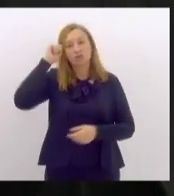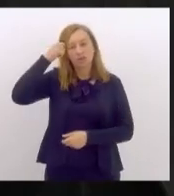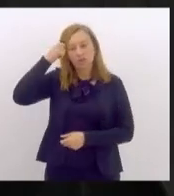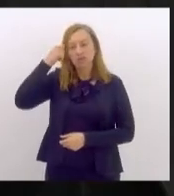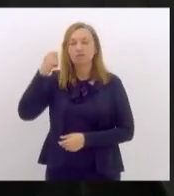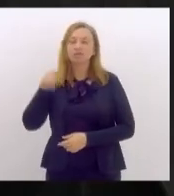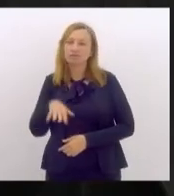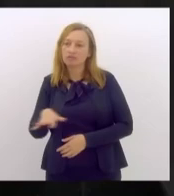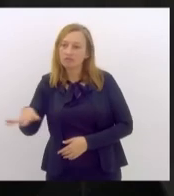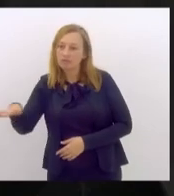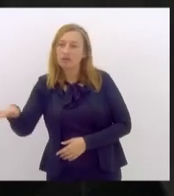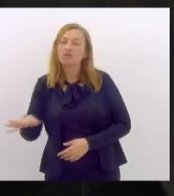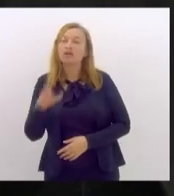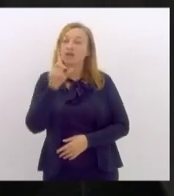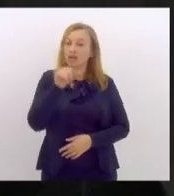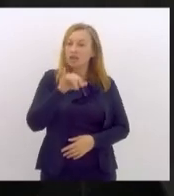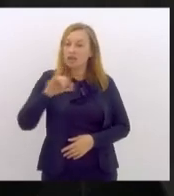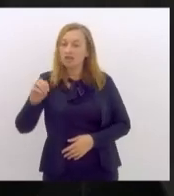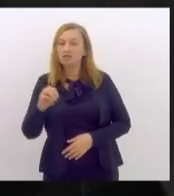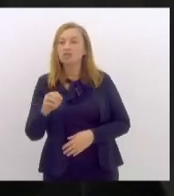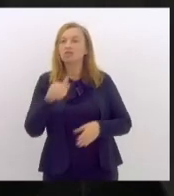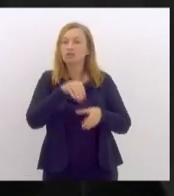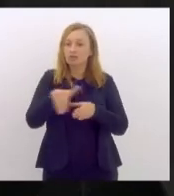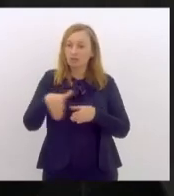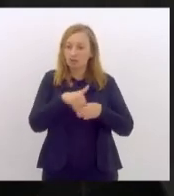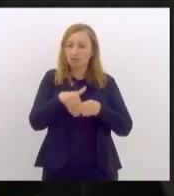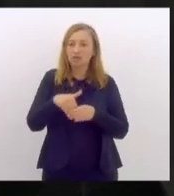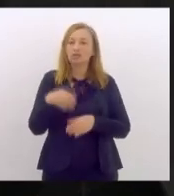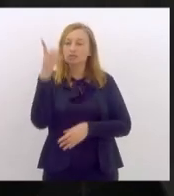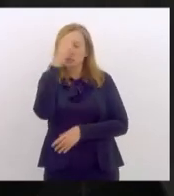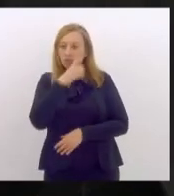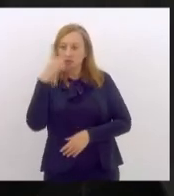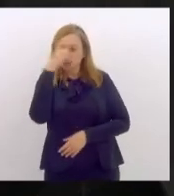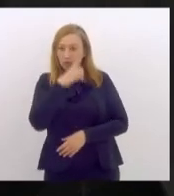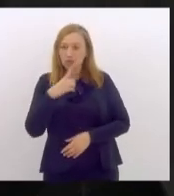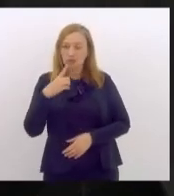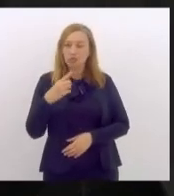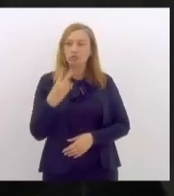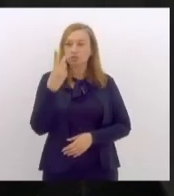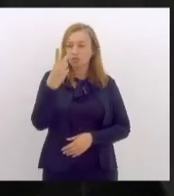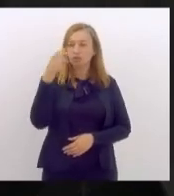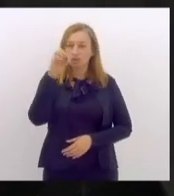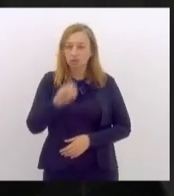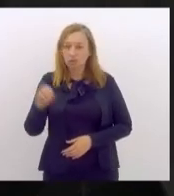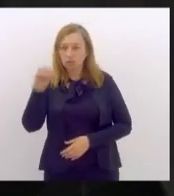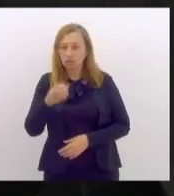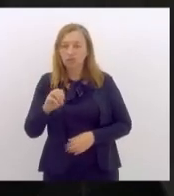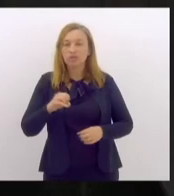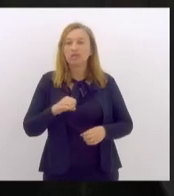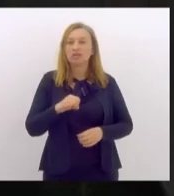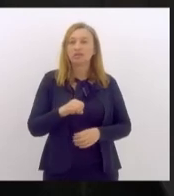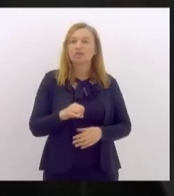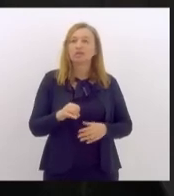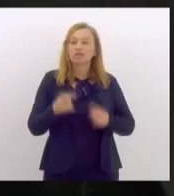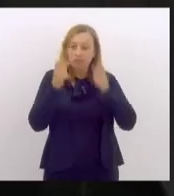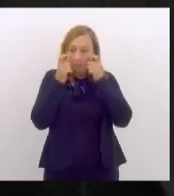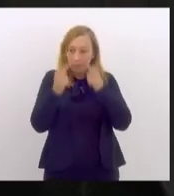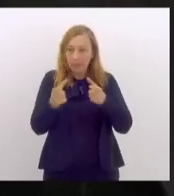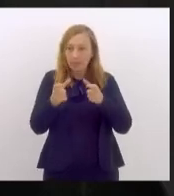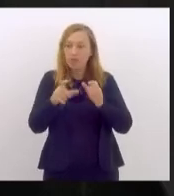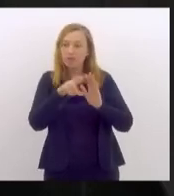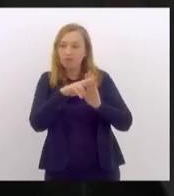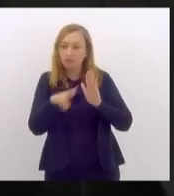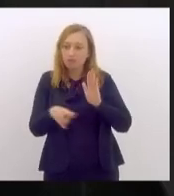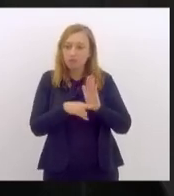favelada é isso que Voltaremos no domingo no 2 de outubro Então se até tem as regras